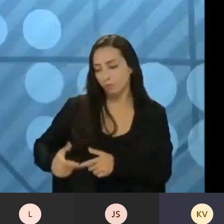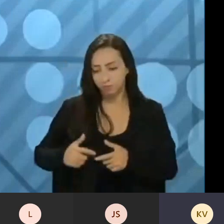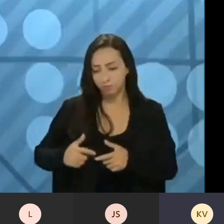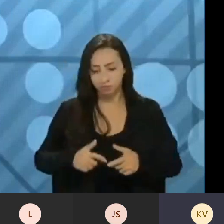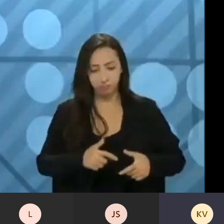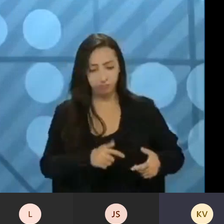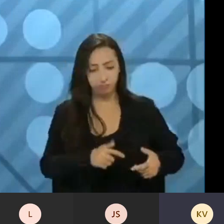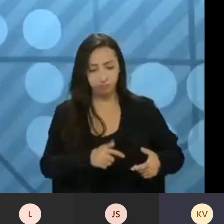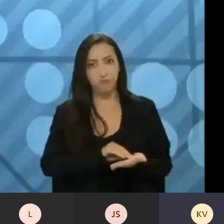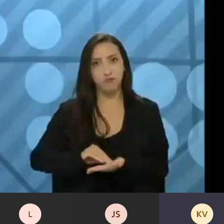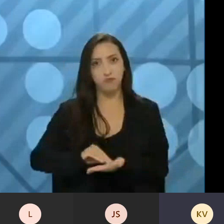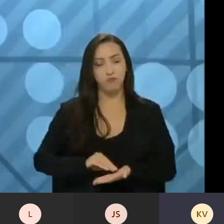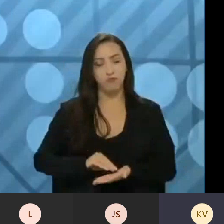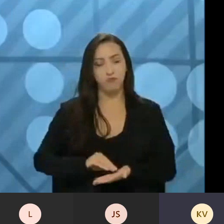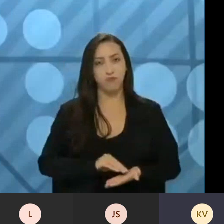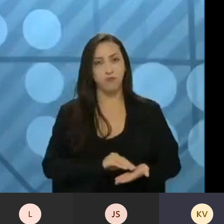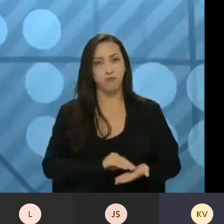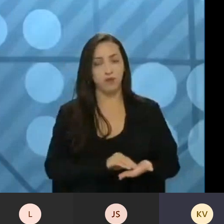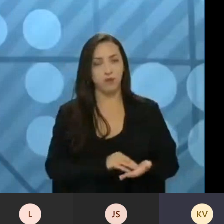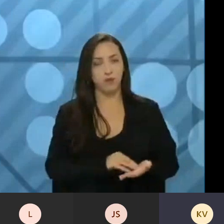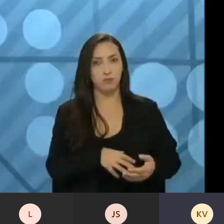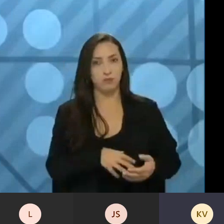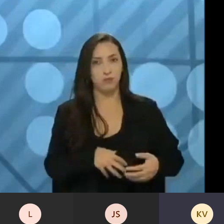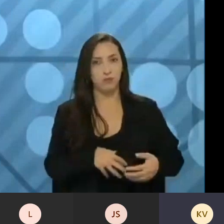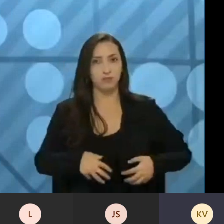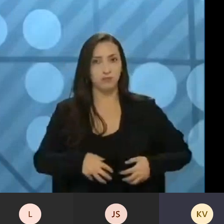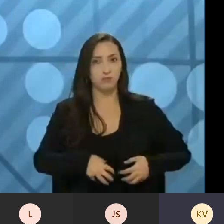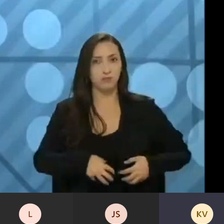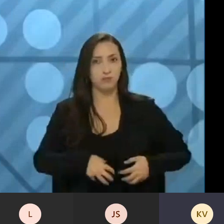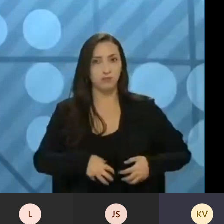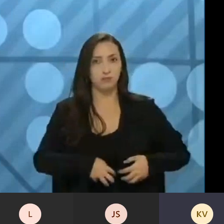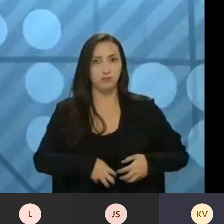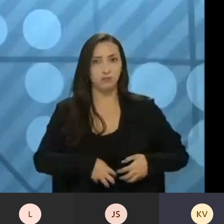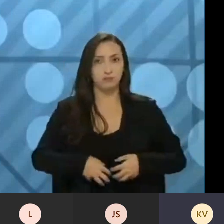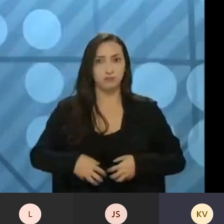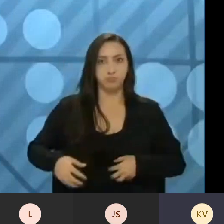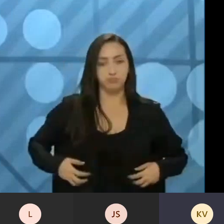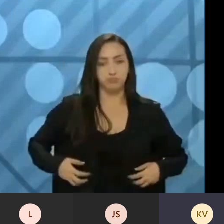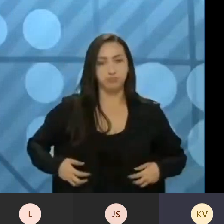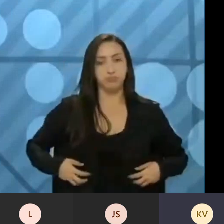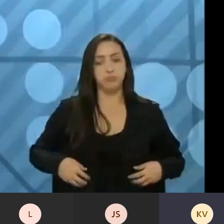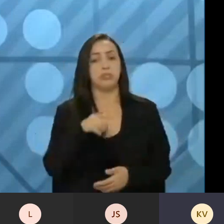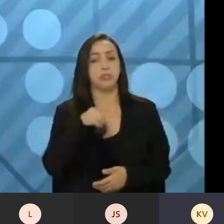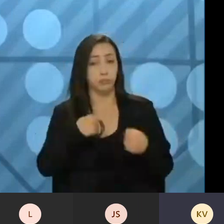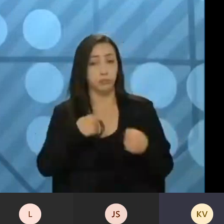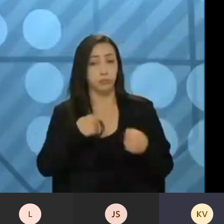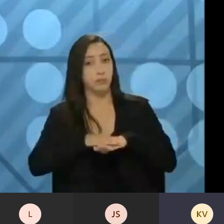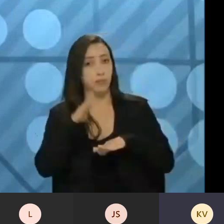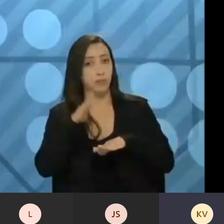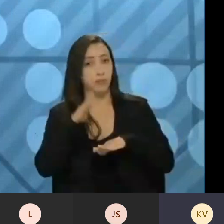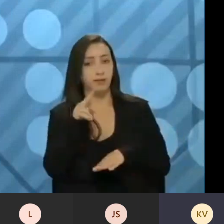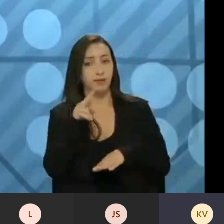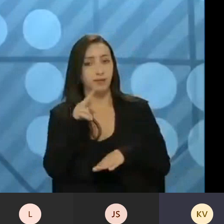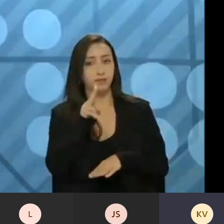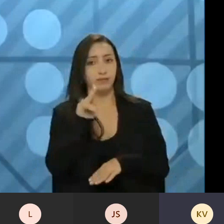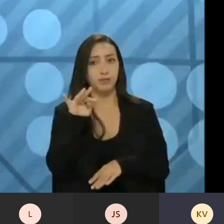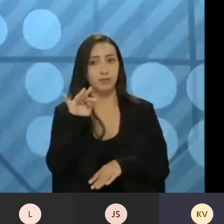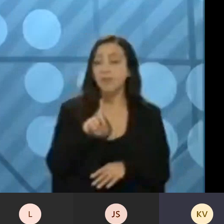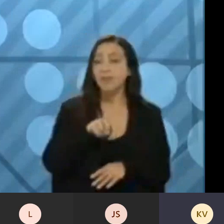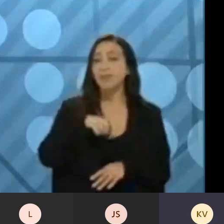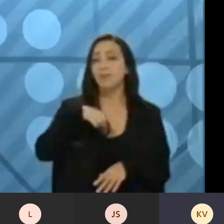as necessidades desses outros órgãos-alvo, digamos assim, que têm maior